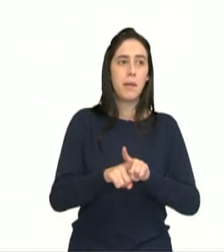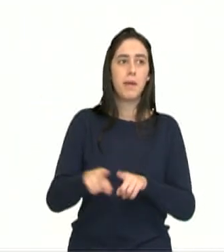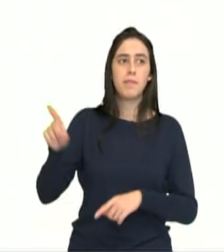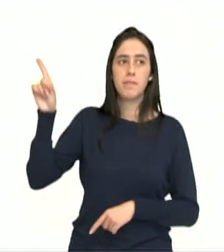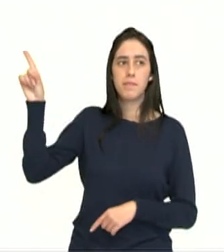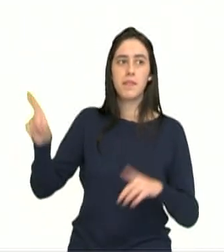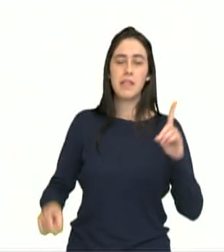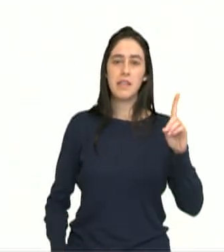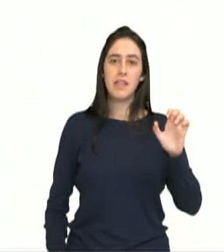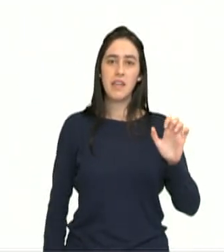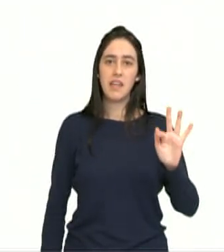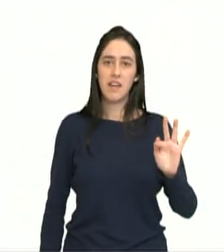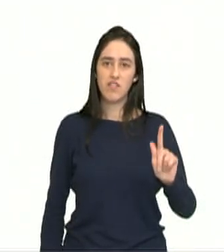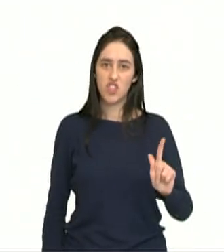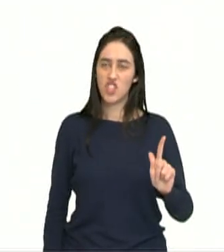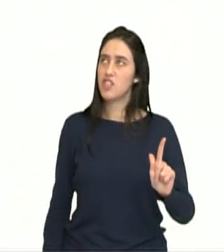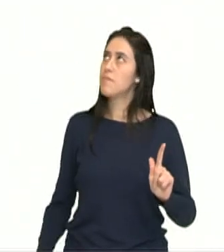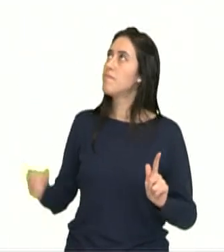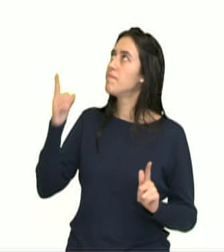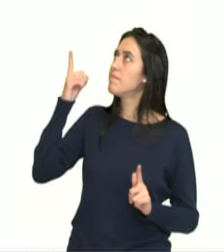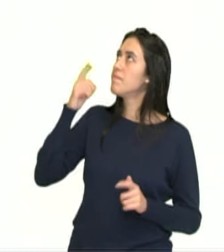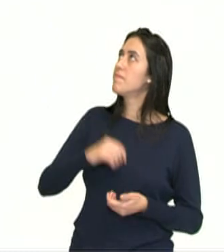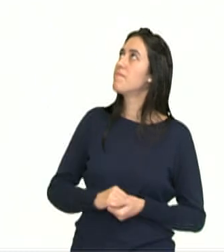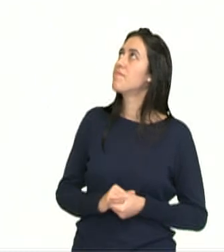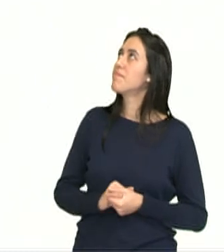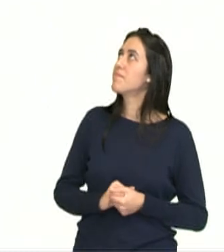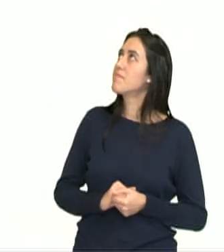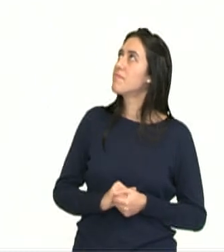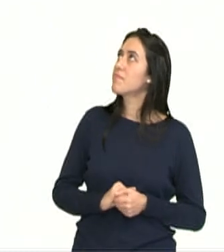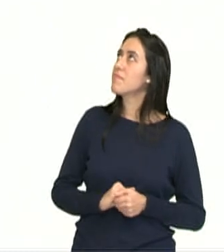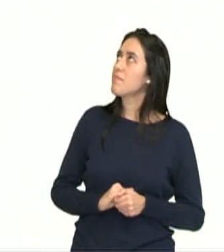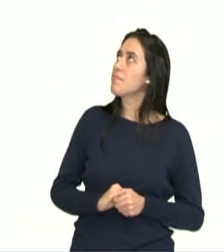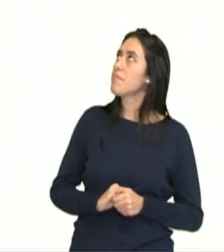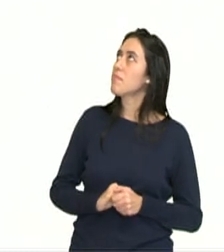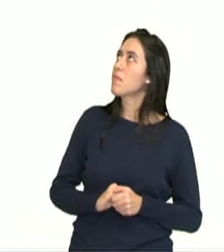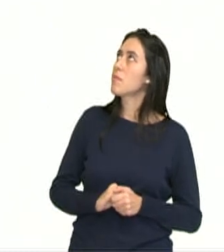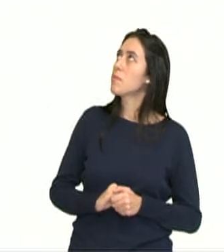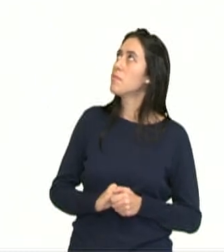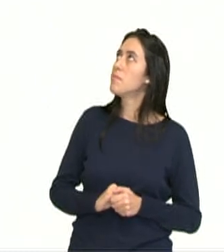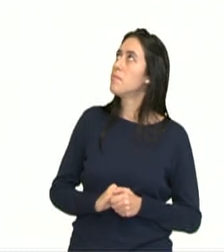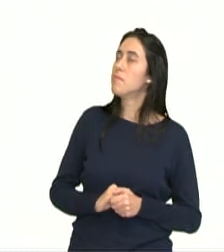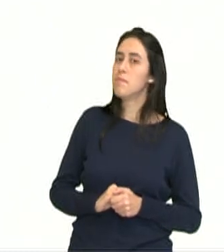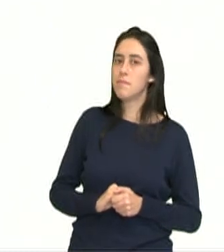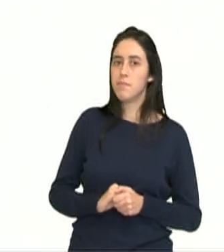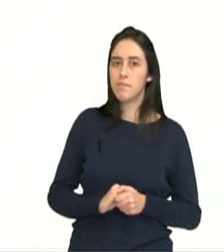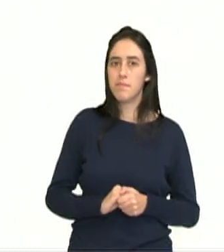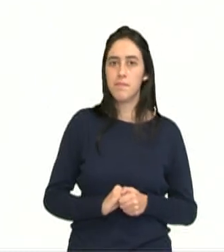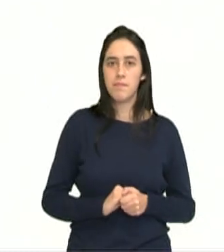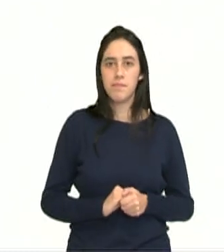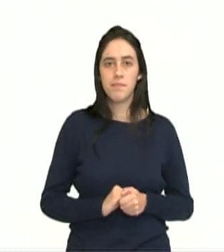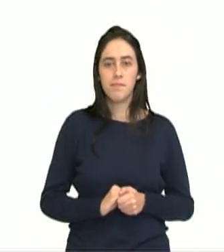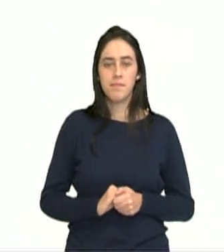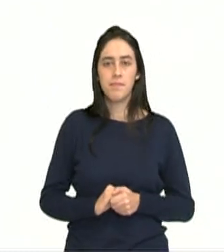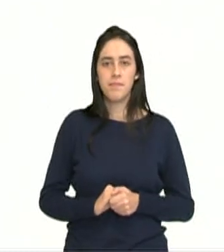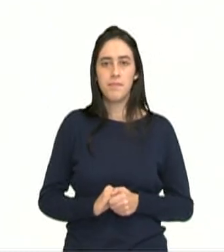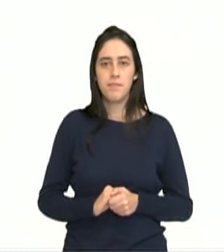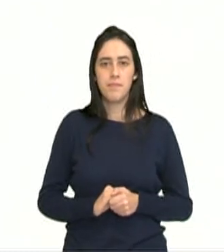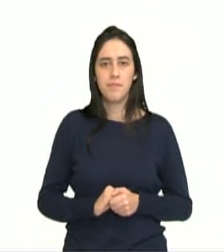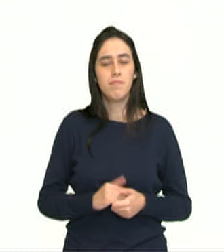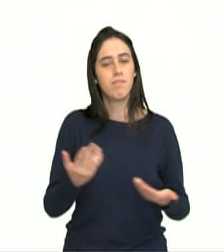was drunk. I will be offered a job. The dinner is cooked by my mother. And the TV was broken by the